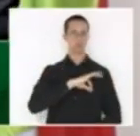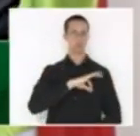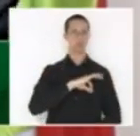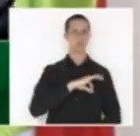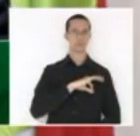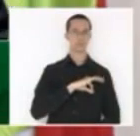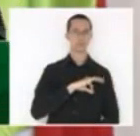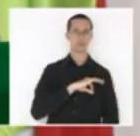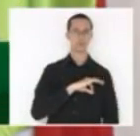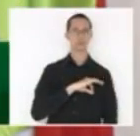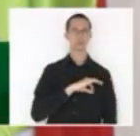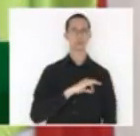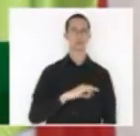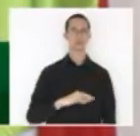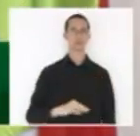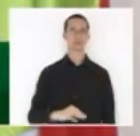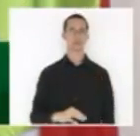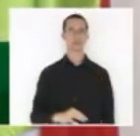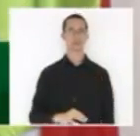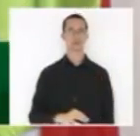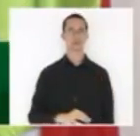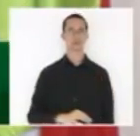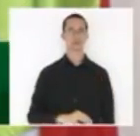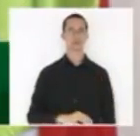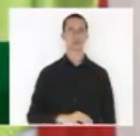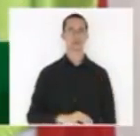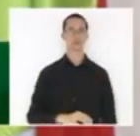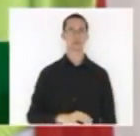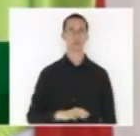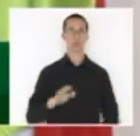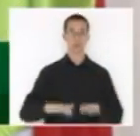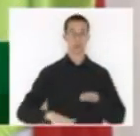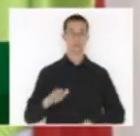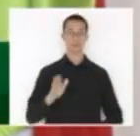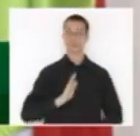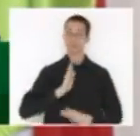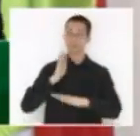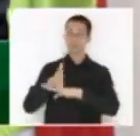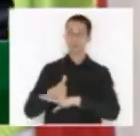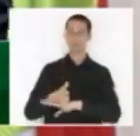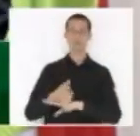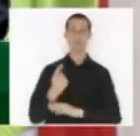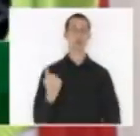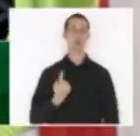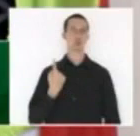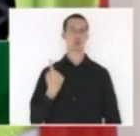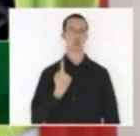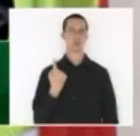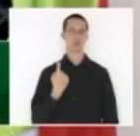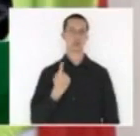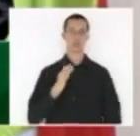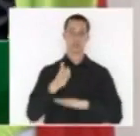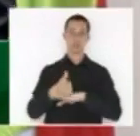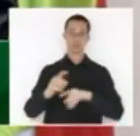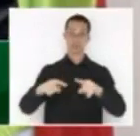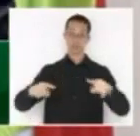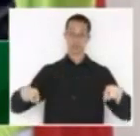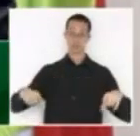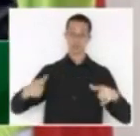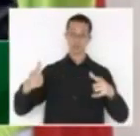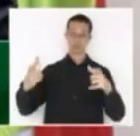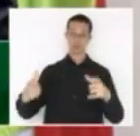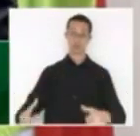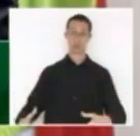um policial. Muitas vezes vão sozinhos num local isolado para